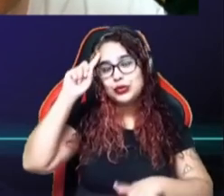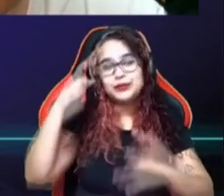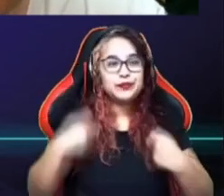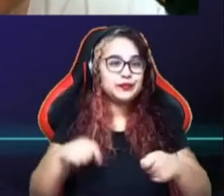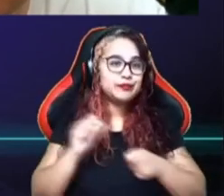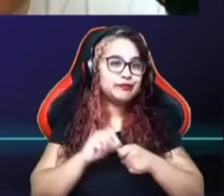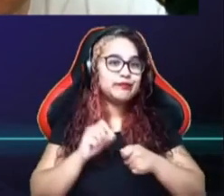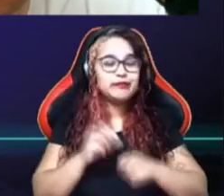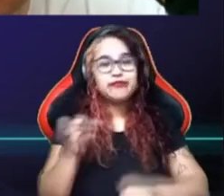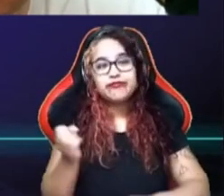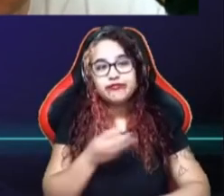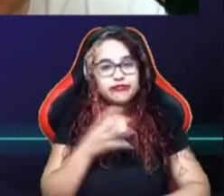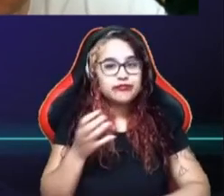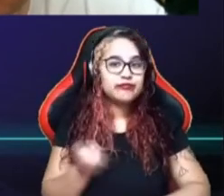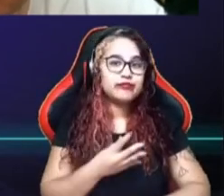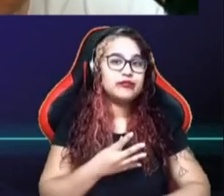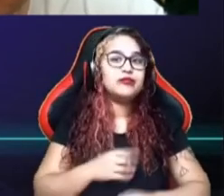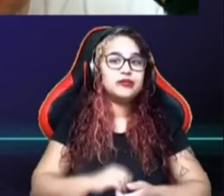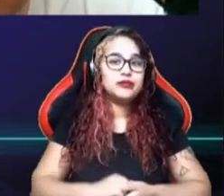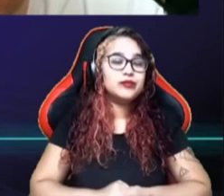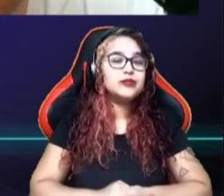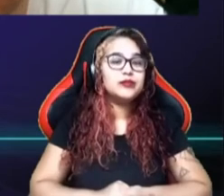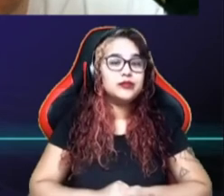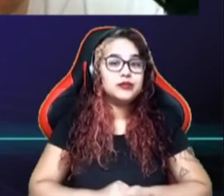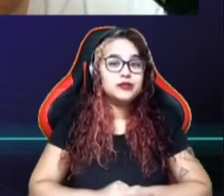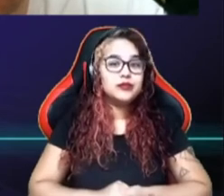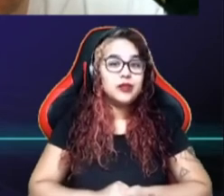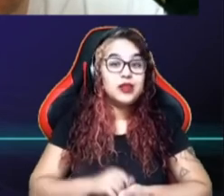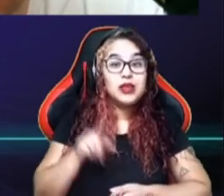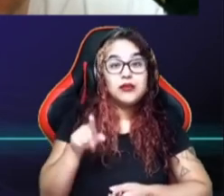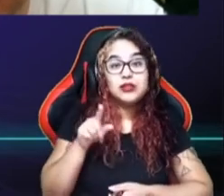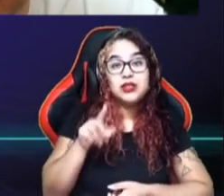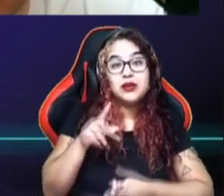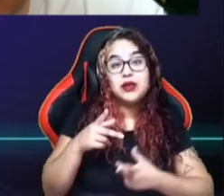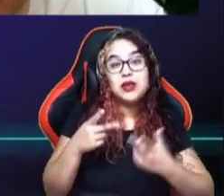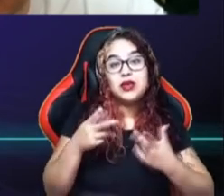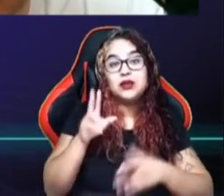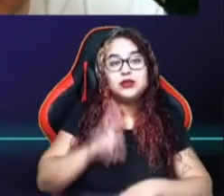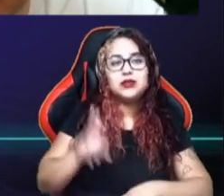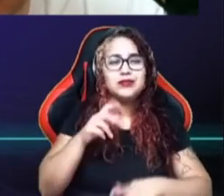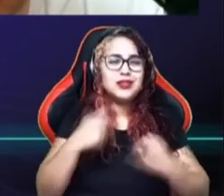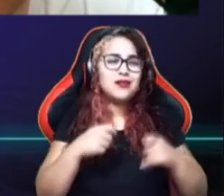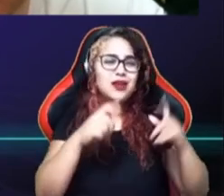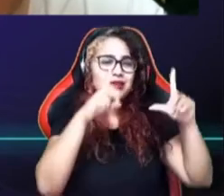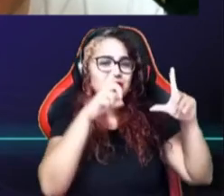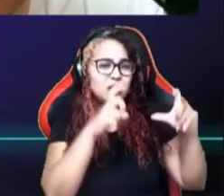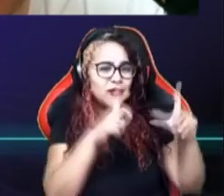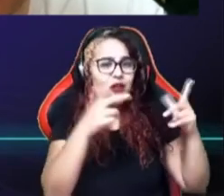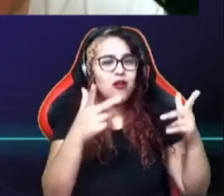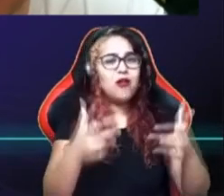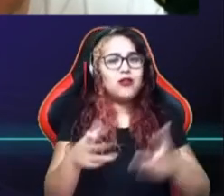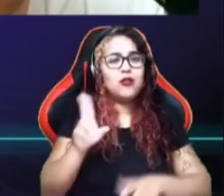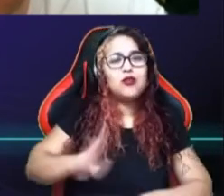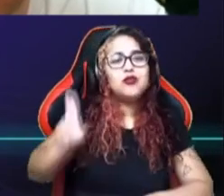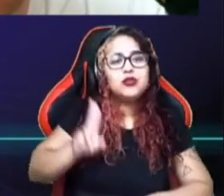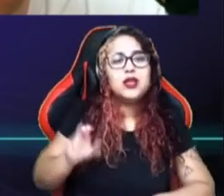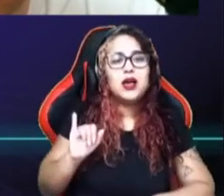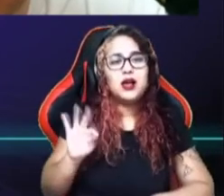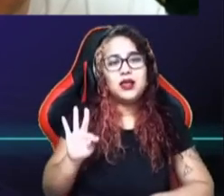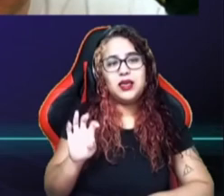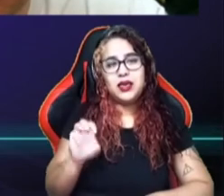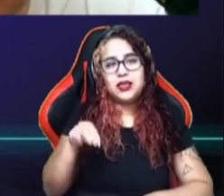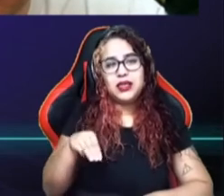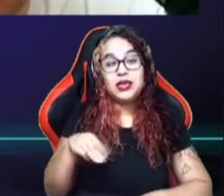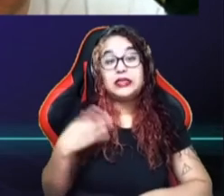você tinha que usar um item tal, tinha que tirar foto. Então foi feito muito para